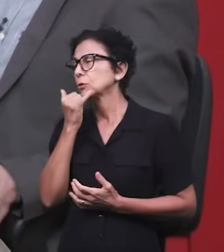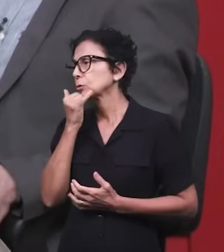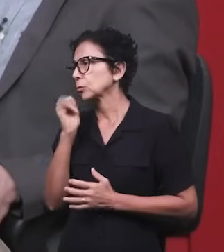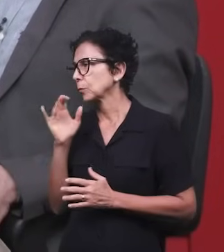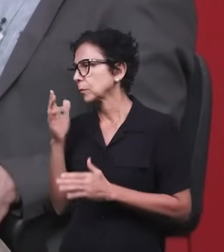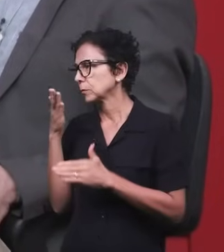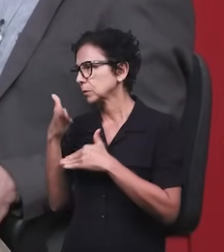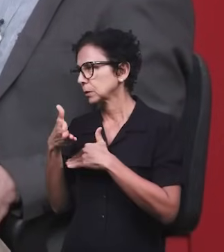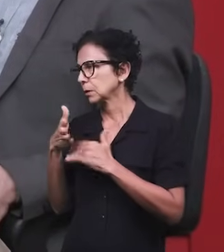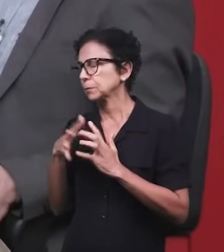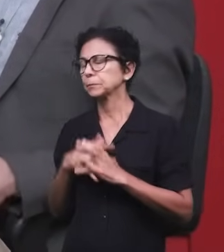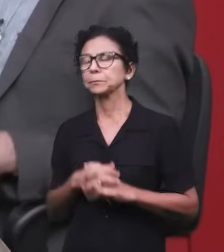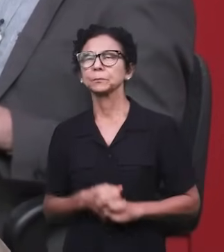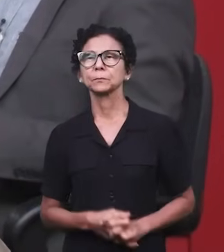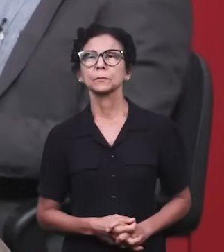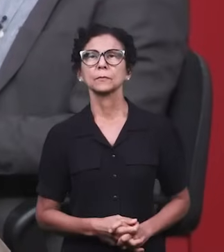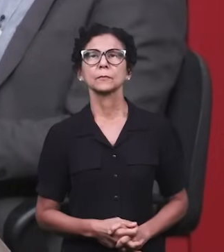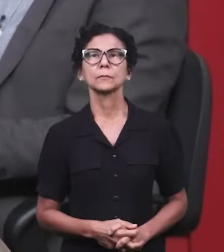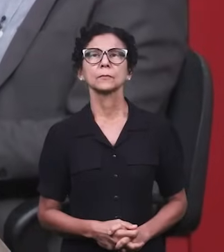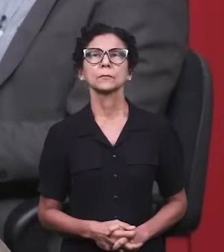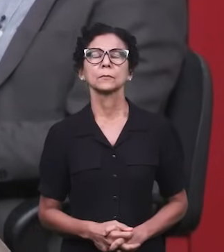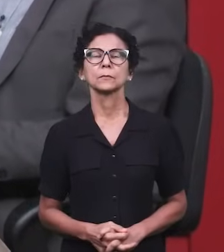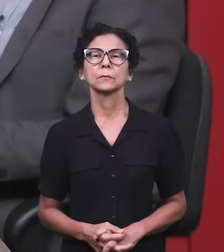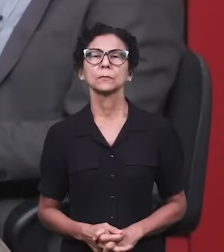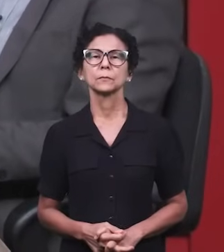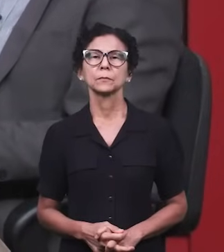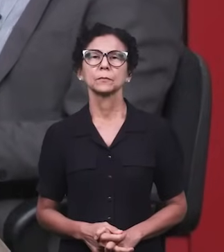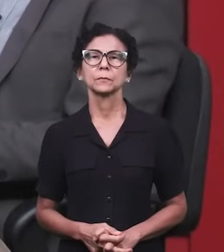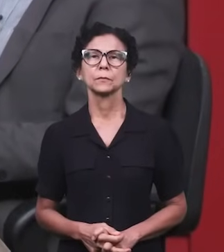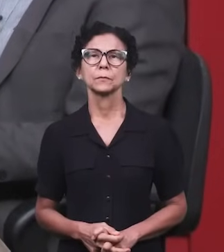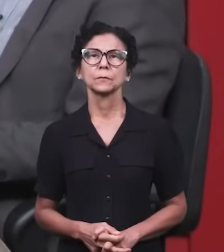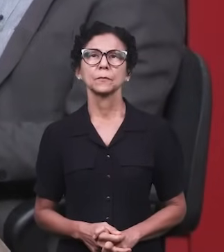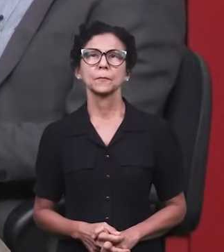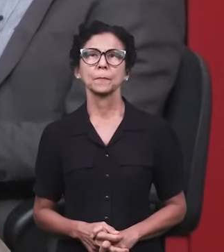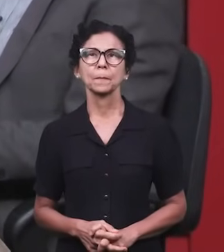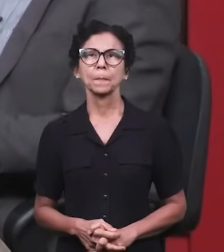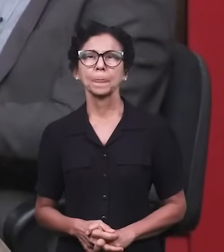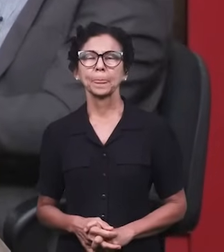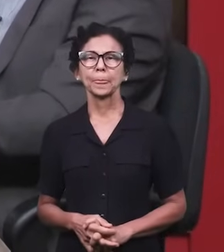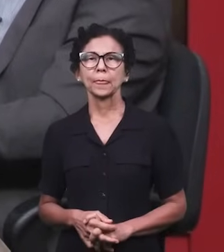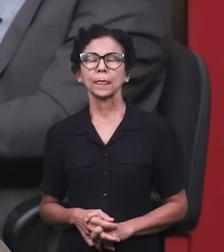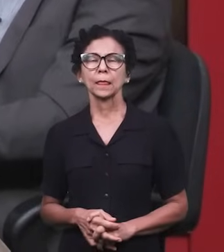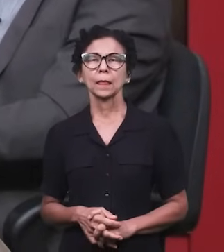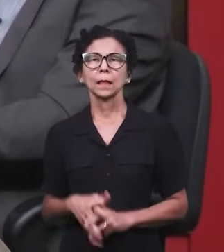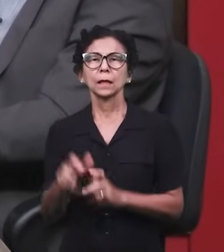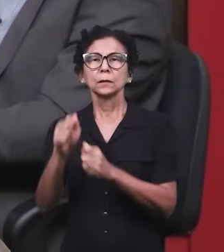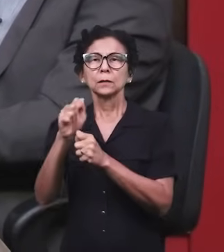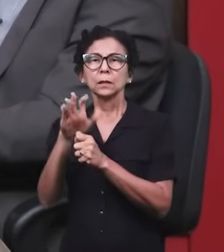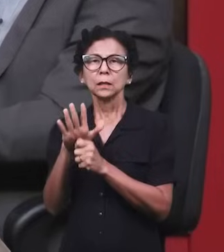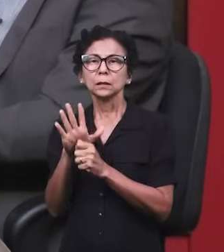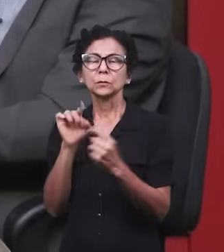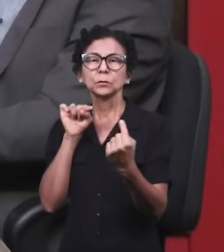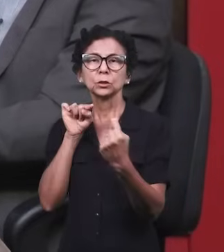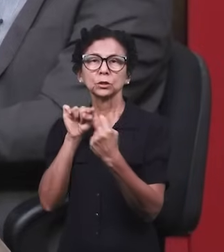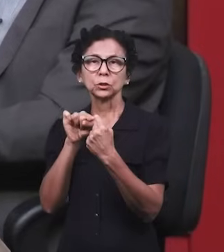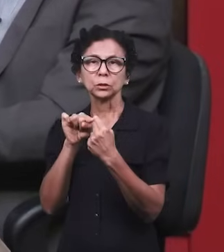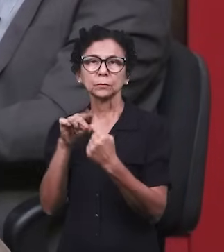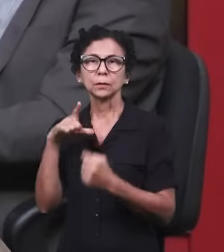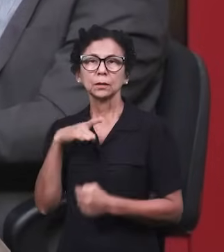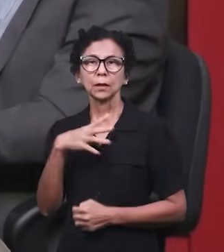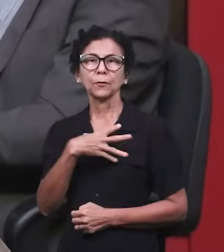te... Não, é só Ana queria um filho para servir ao Senhor. Foi o pedido